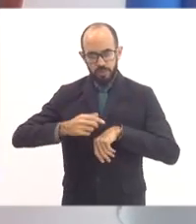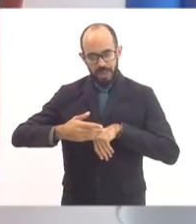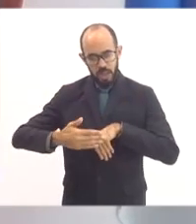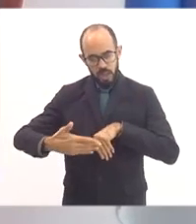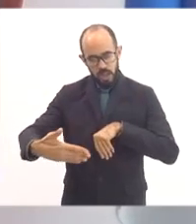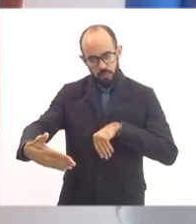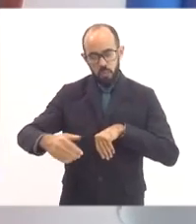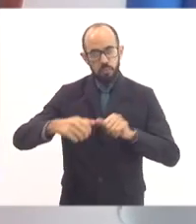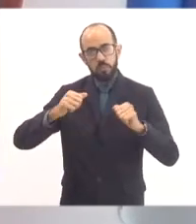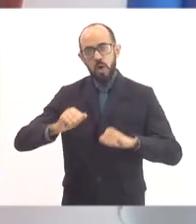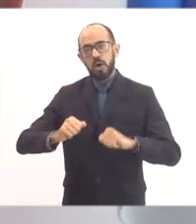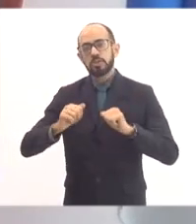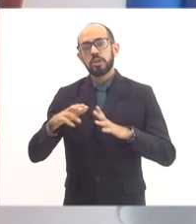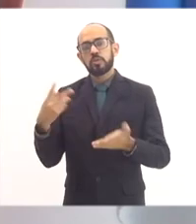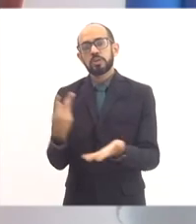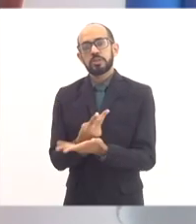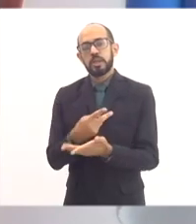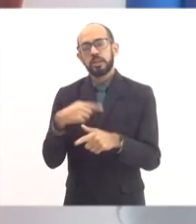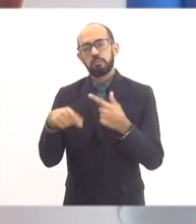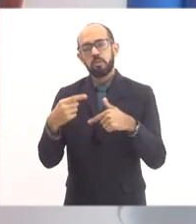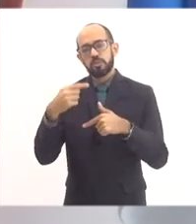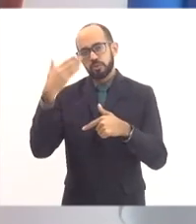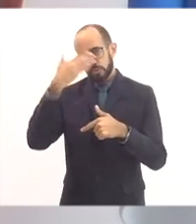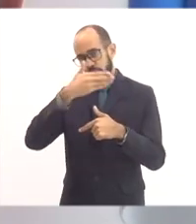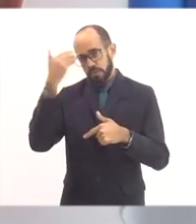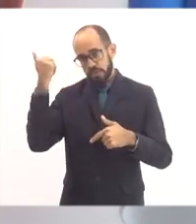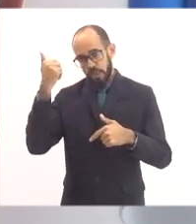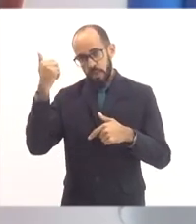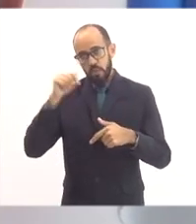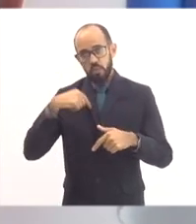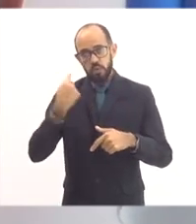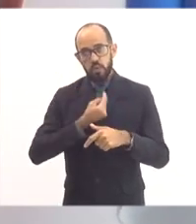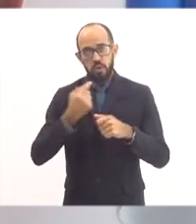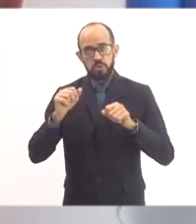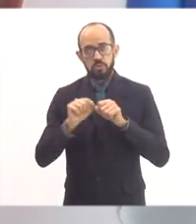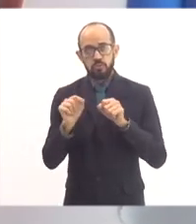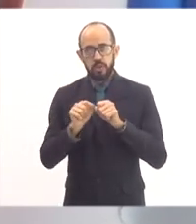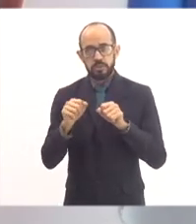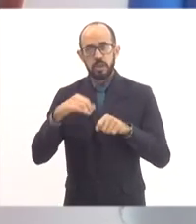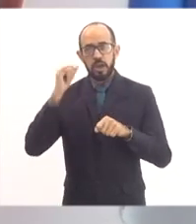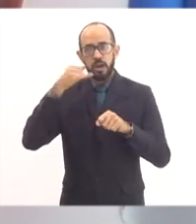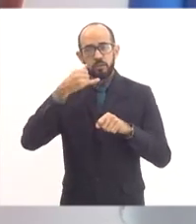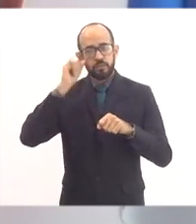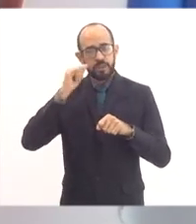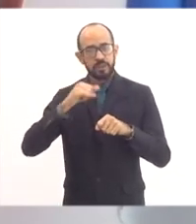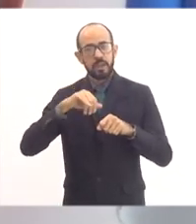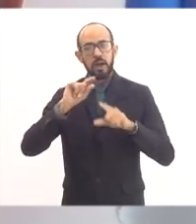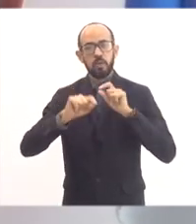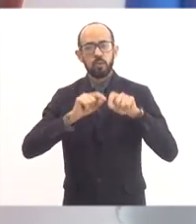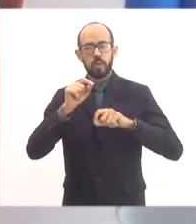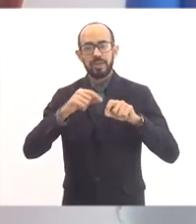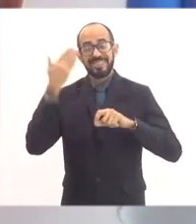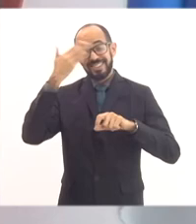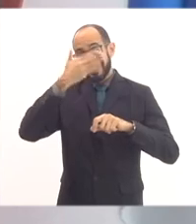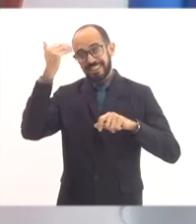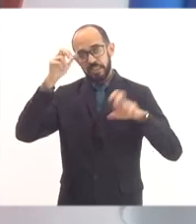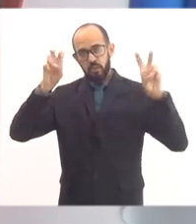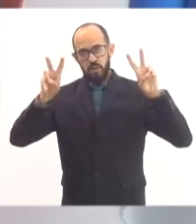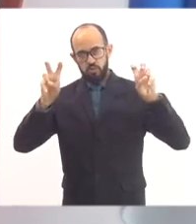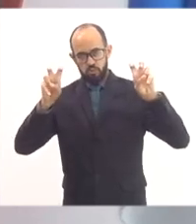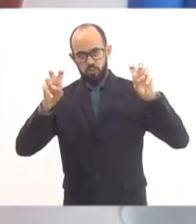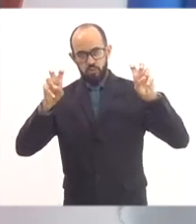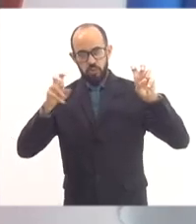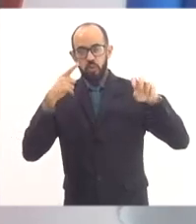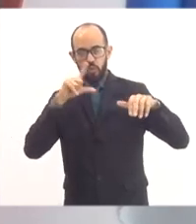tendência é que vá caindo no ostracismo, no esquecimento. E o que a gente tem feito aqui é não deixar o assunto morrer. Repito, tivemos êxito na